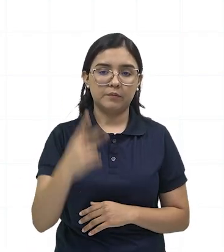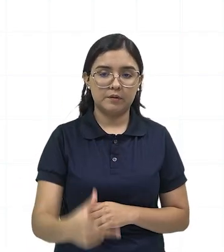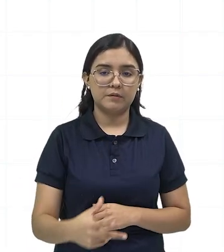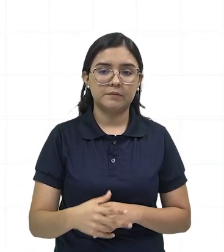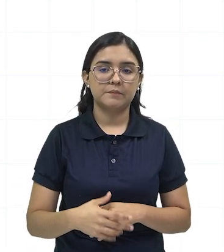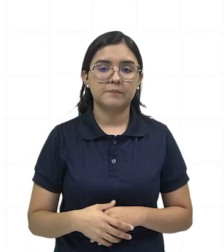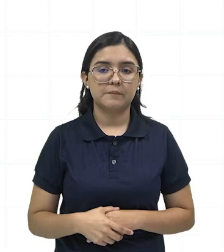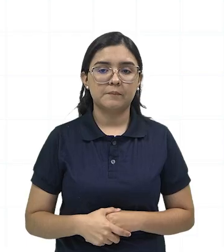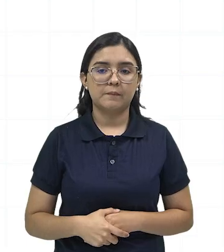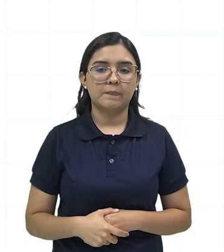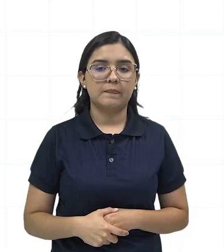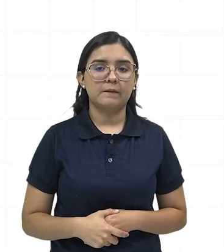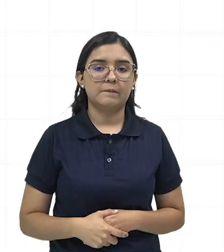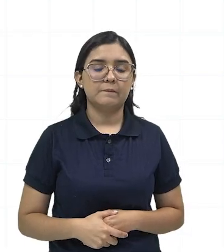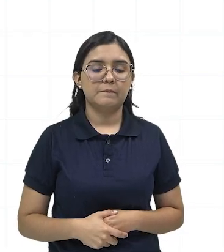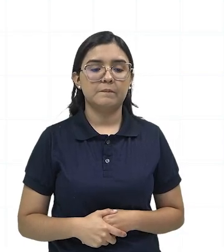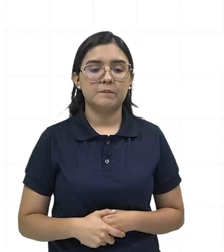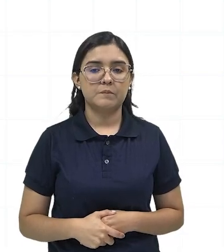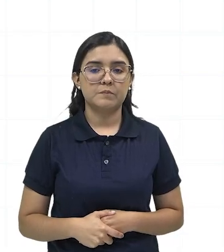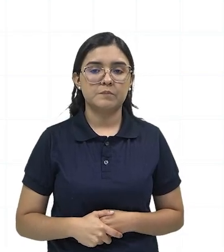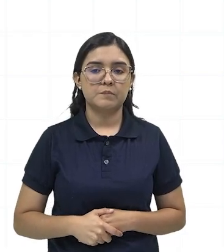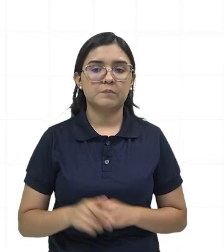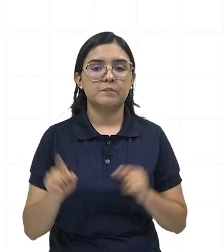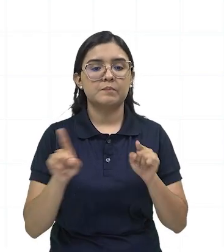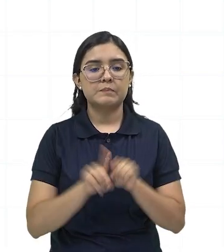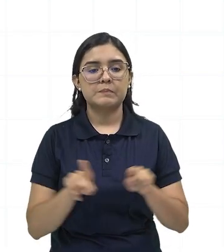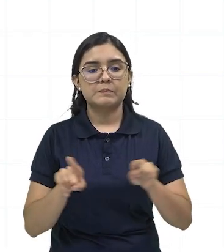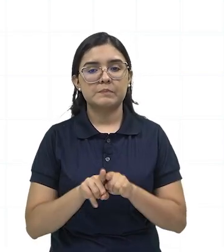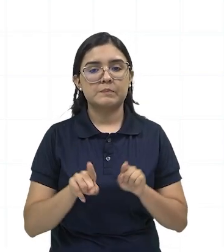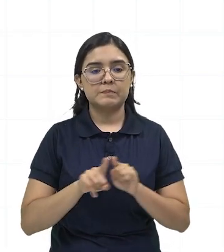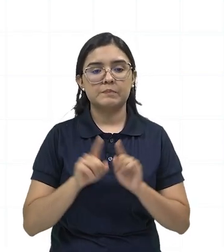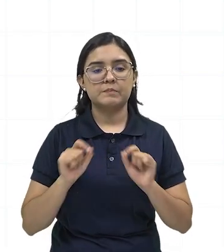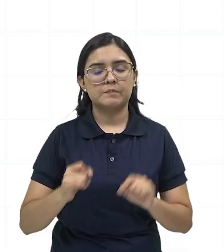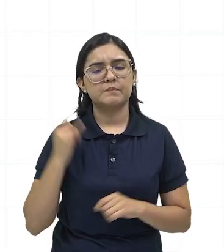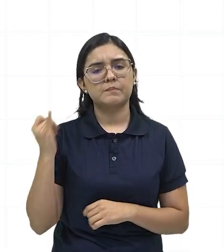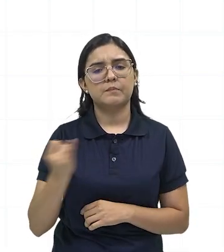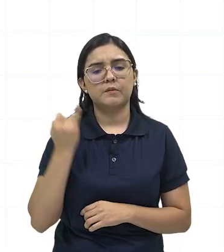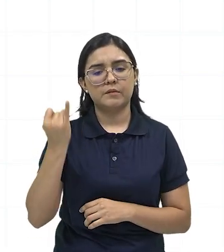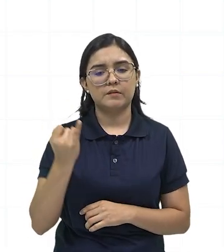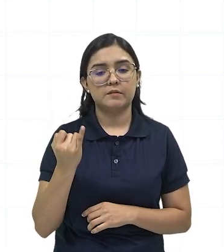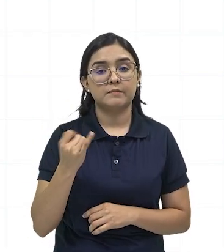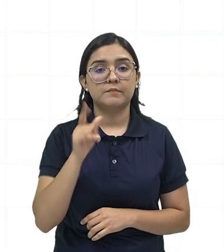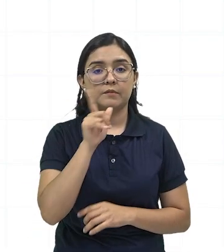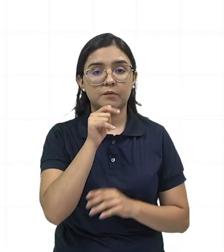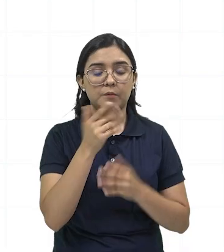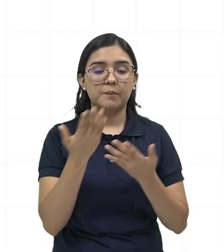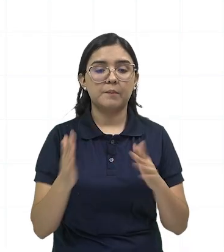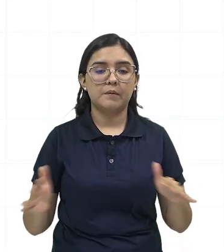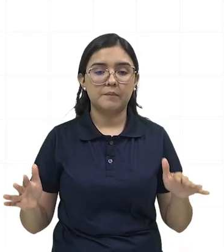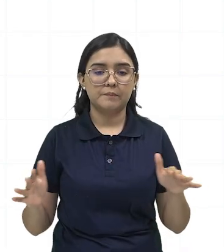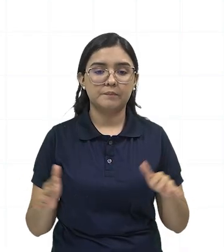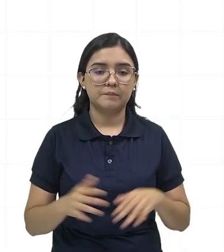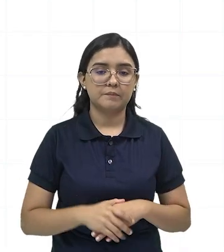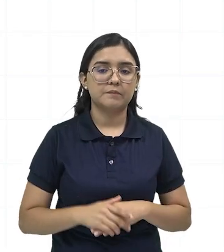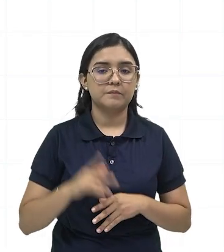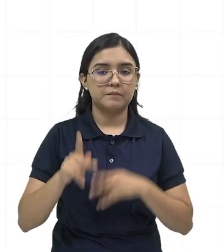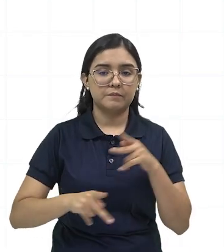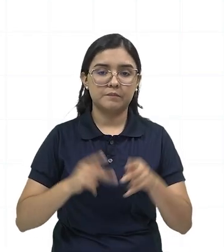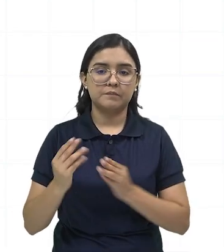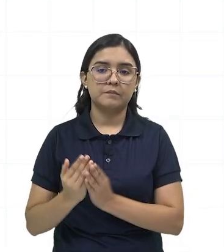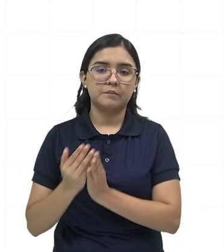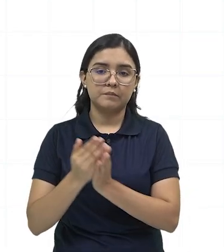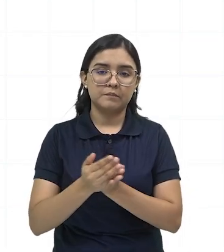né? Ressaltando, enfatizando a importância do mar em que os portugueses,